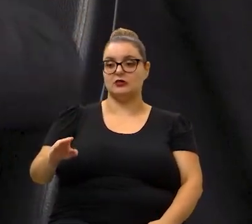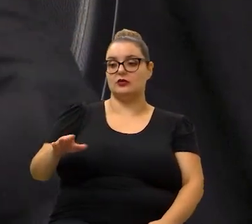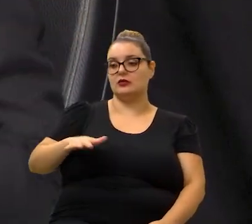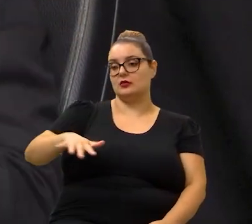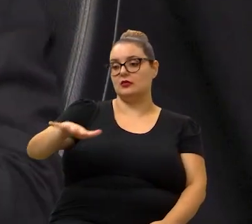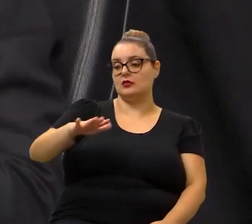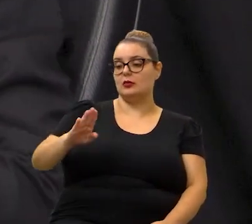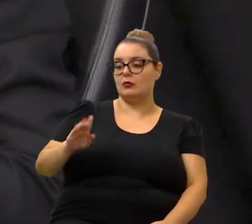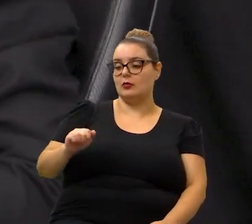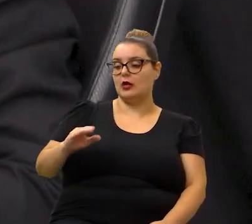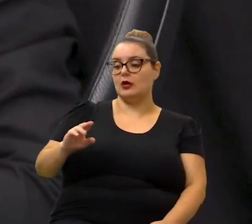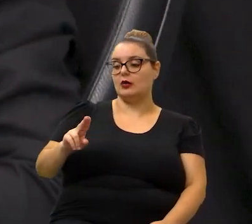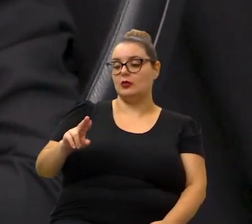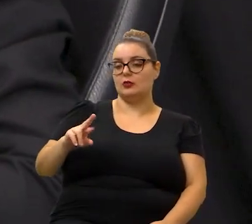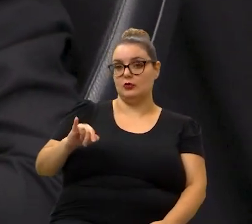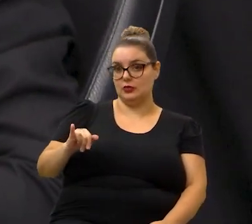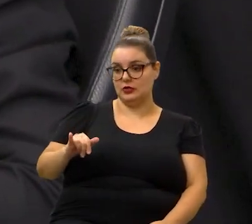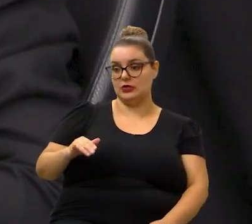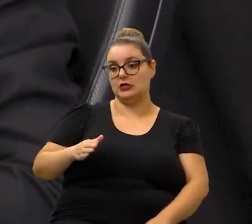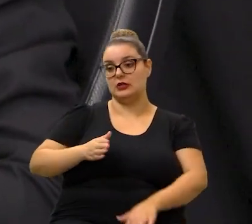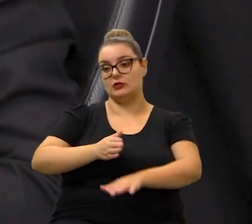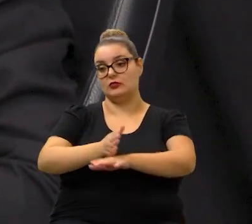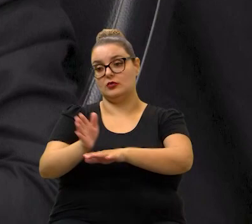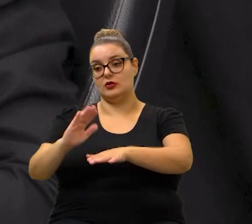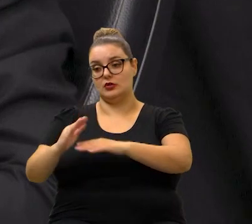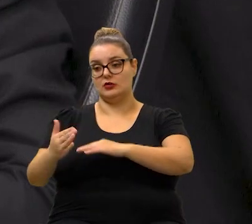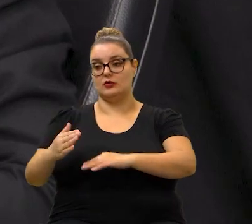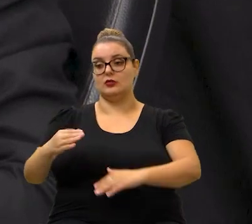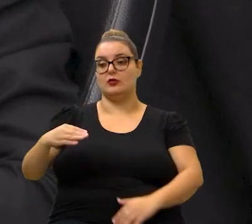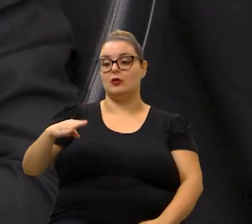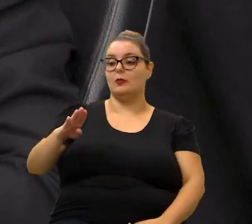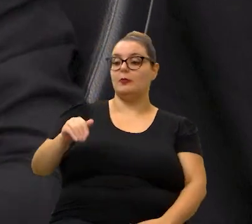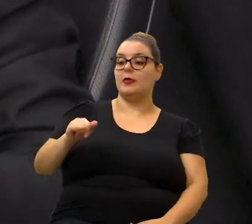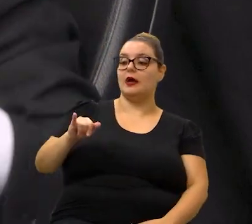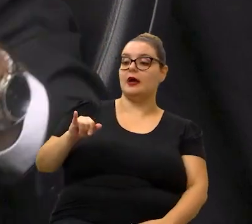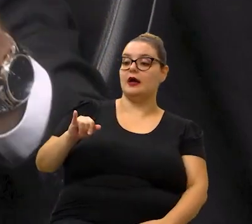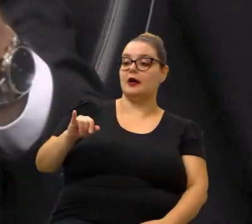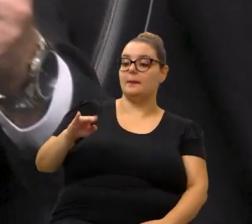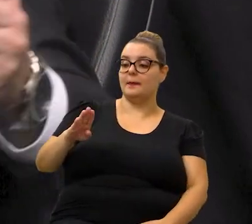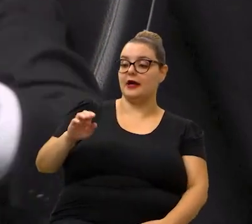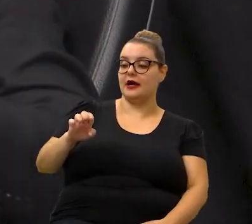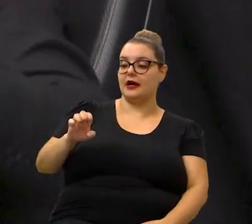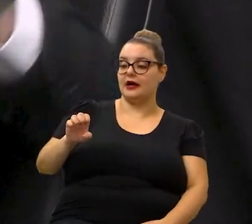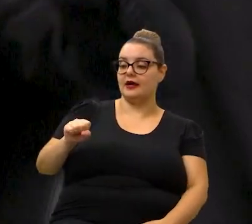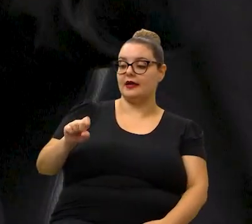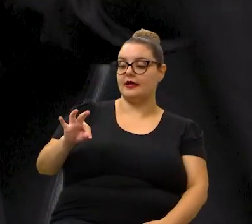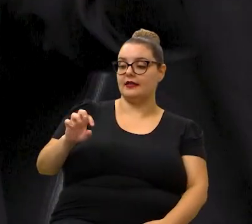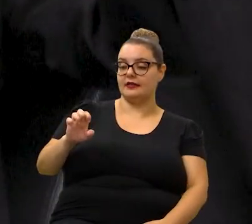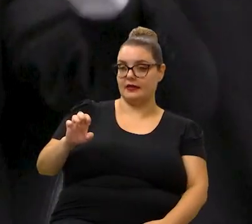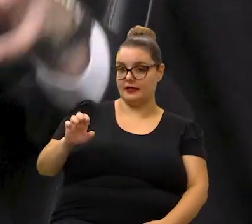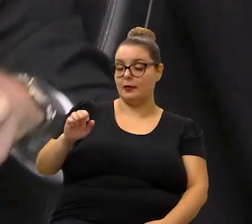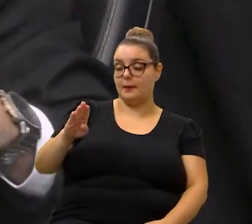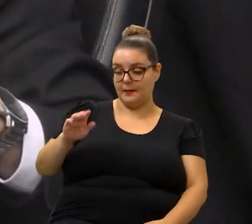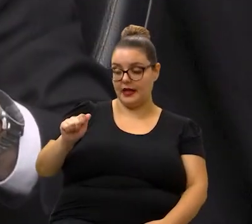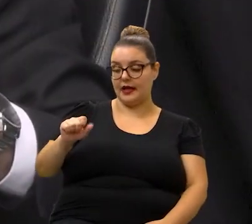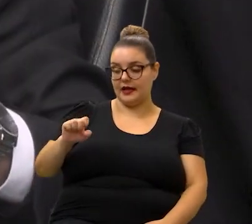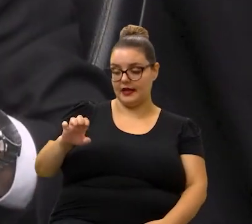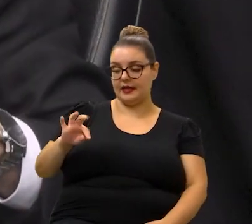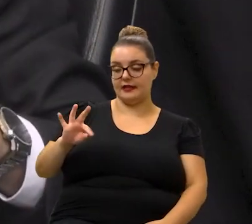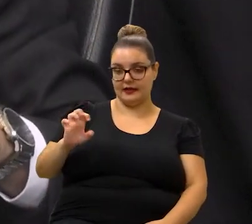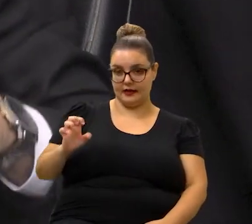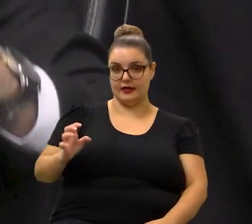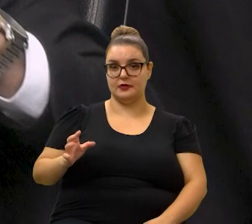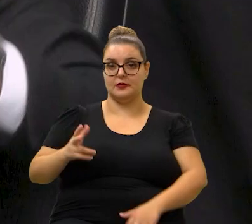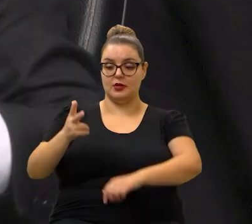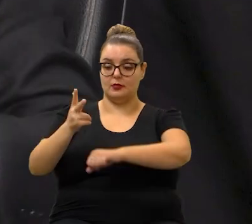conhecido todos que entram no bairro Nova ses lá no Abaeté em todas as entradas estão sendo instalados nesse